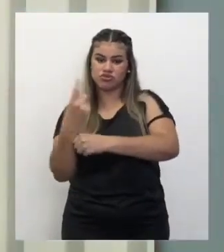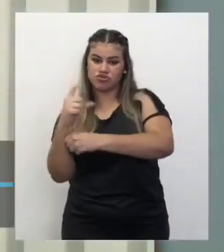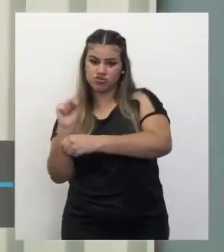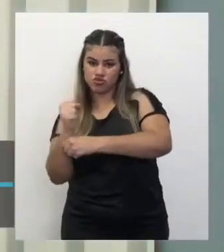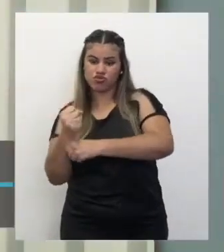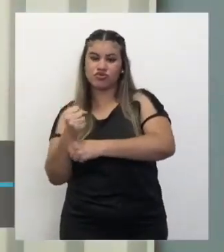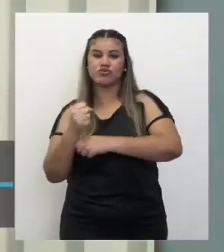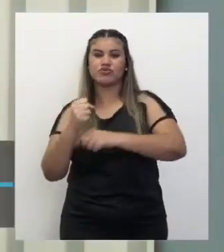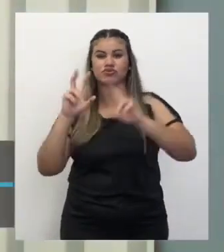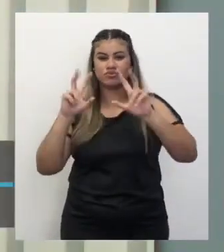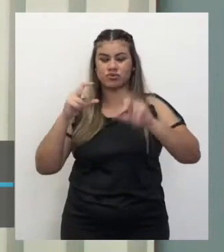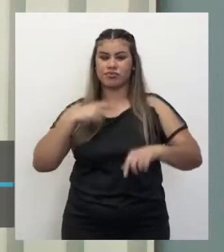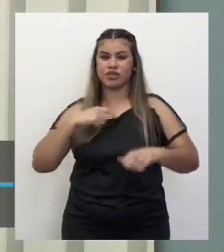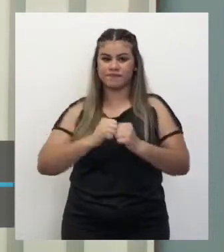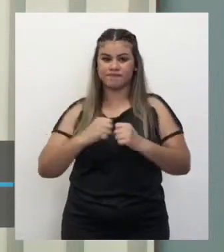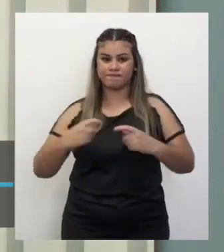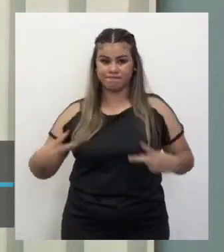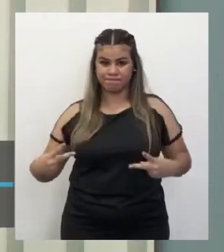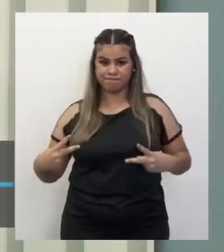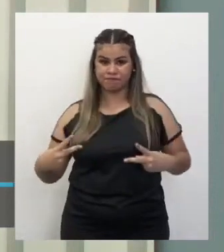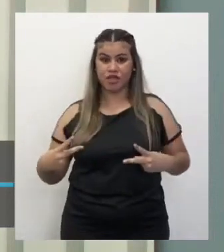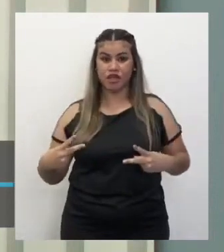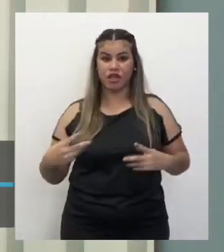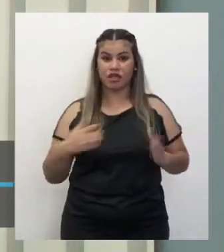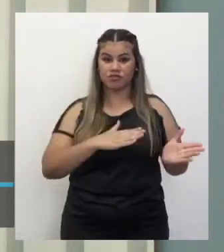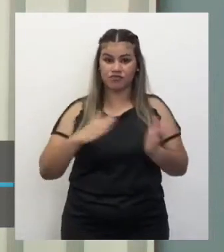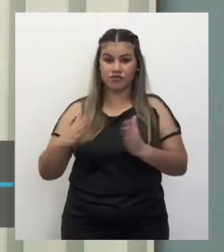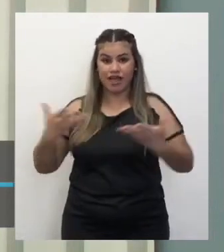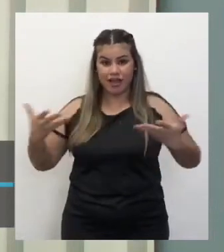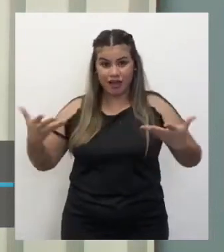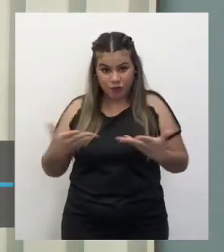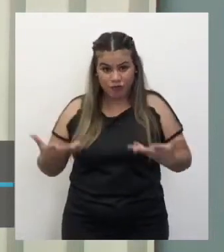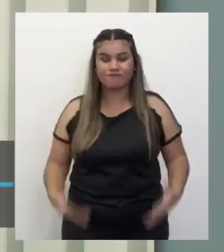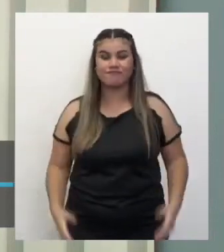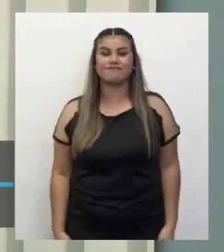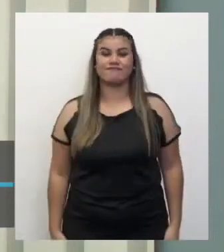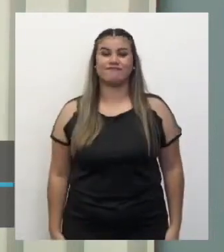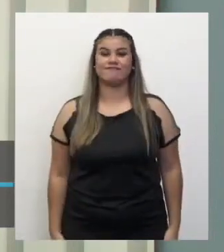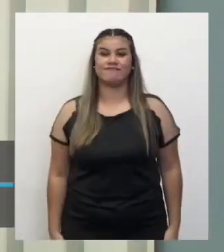Bandeira. Disponível no link que vocês estão vendo aí. A gente vai assistir agora.